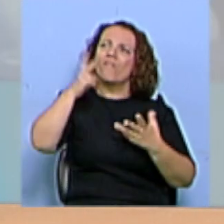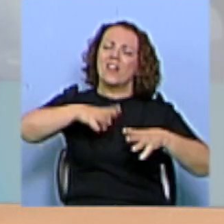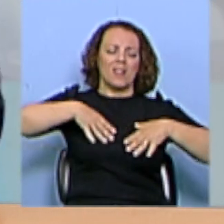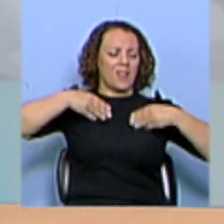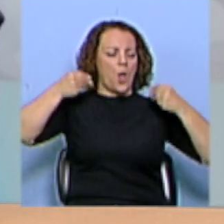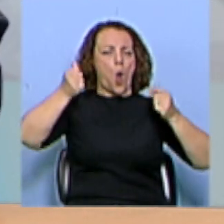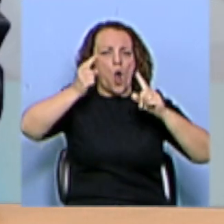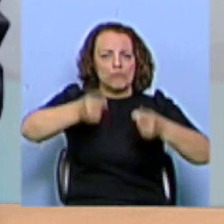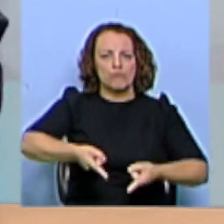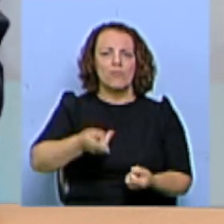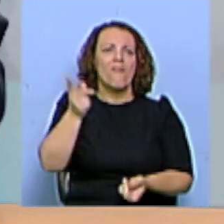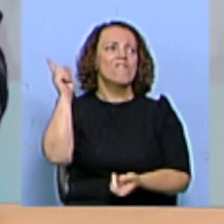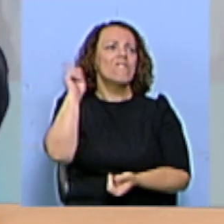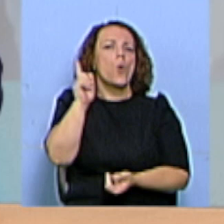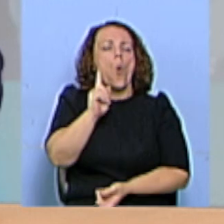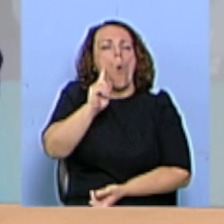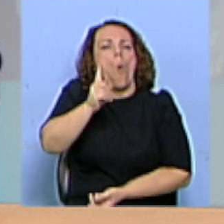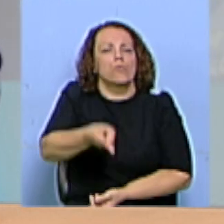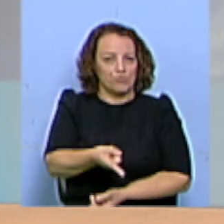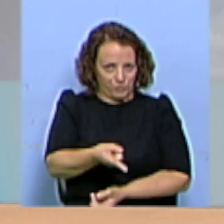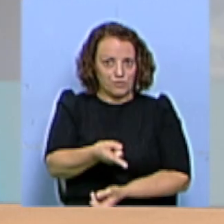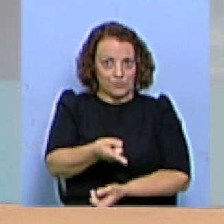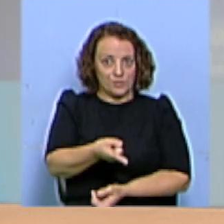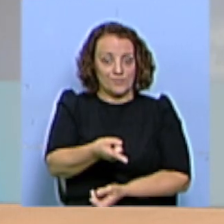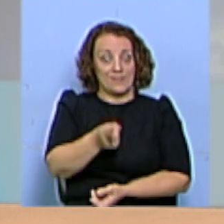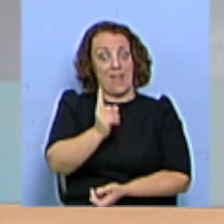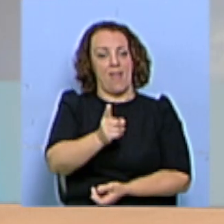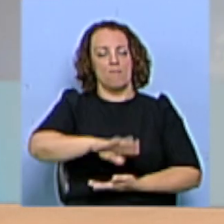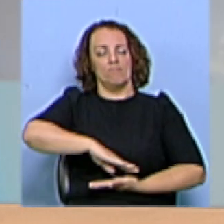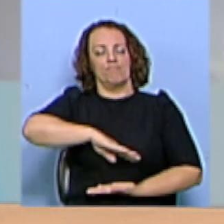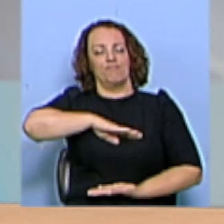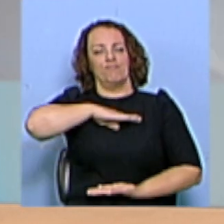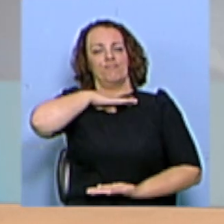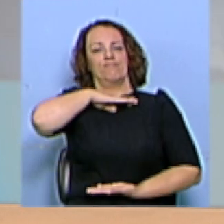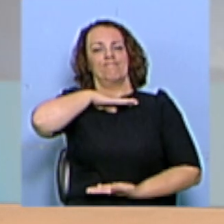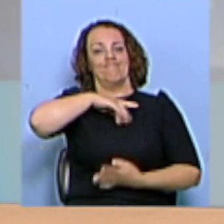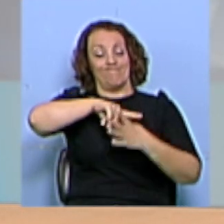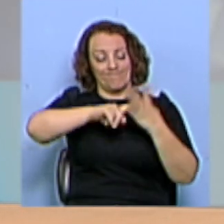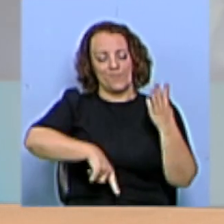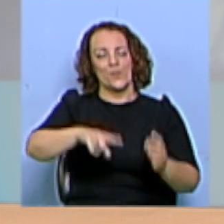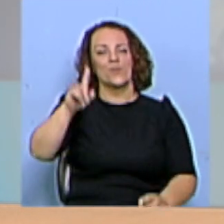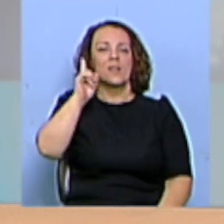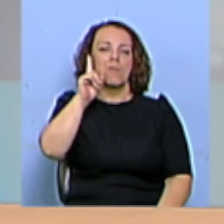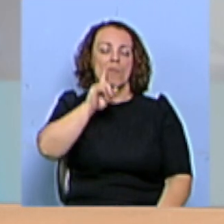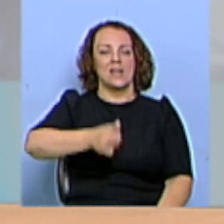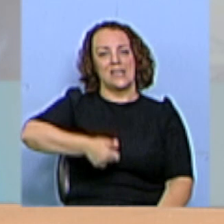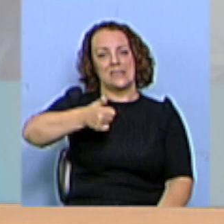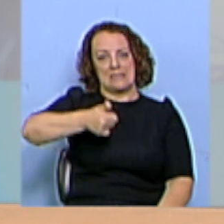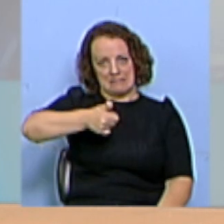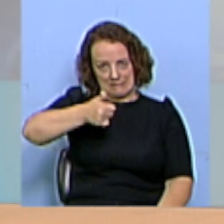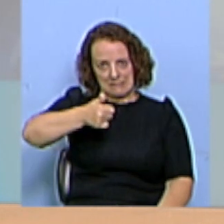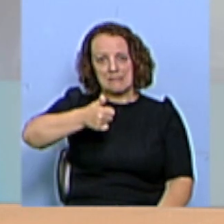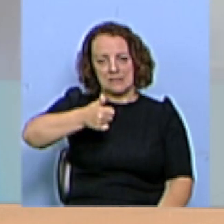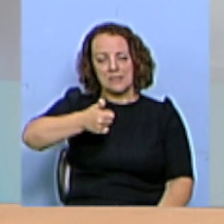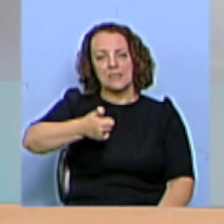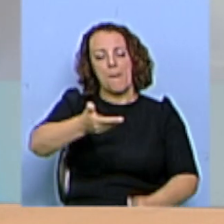aos valores. E, portanto, essa é a grande tarefa e essa é a grande partilha que cabe, no fundo,